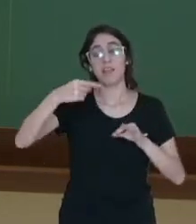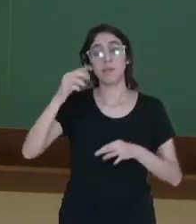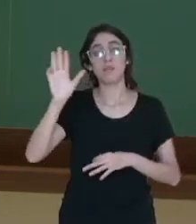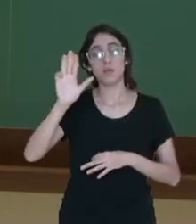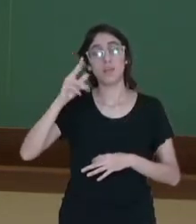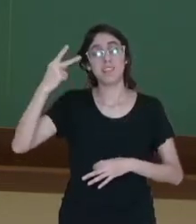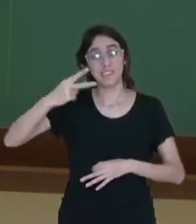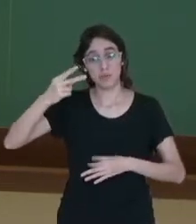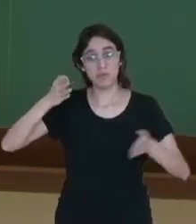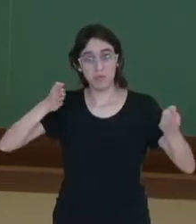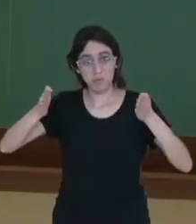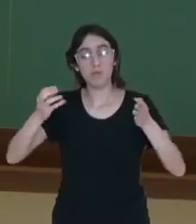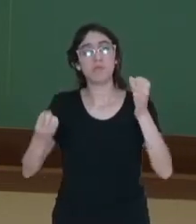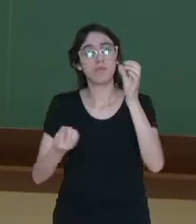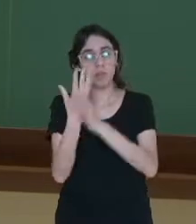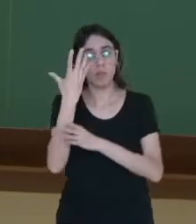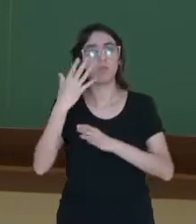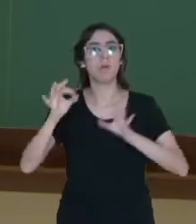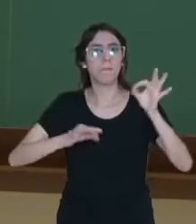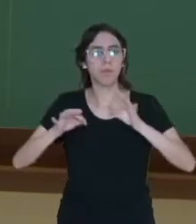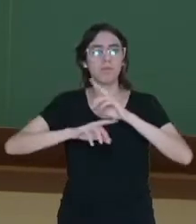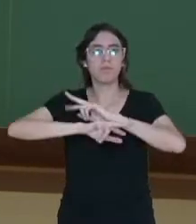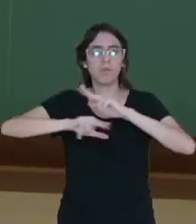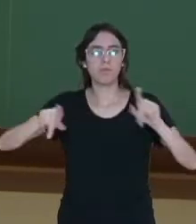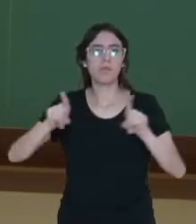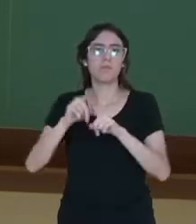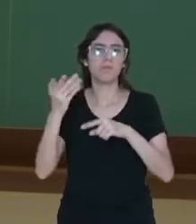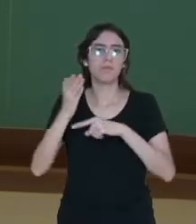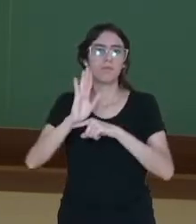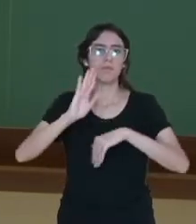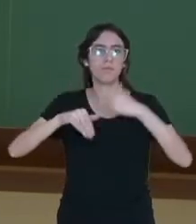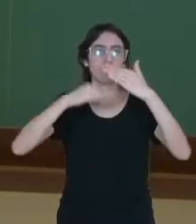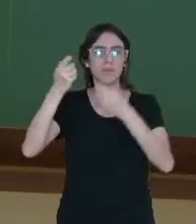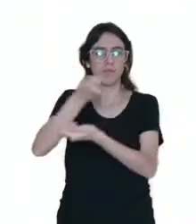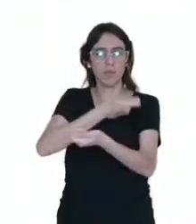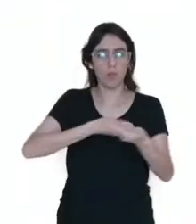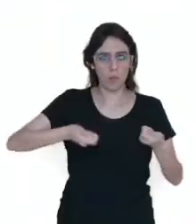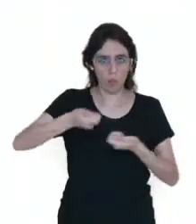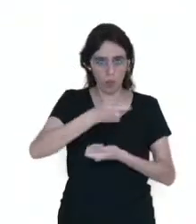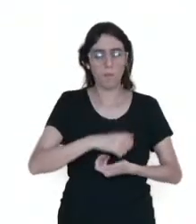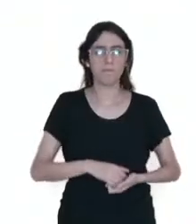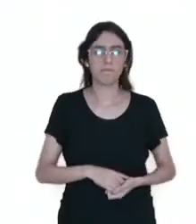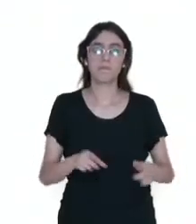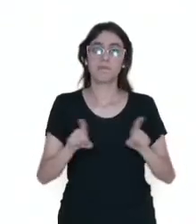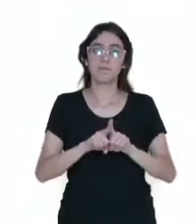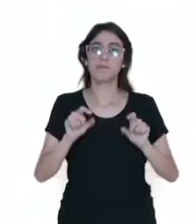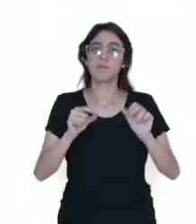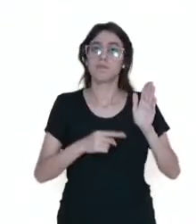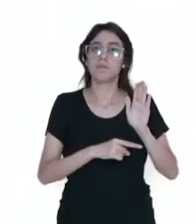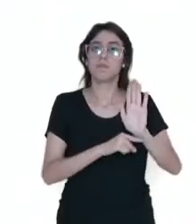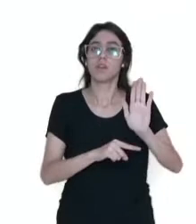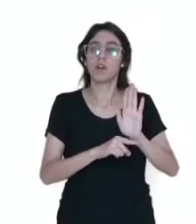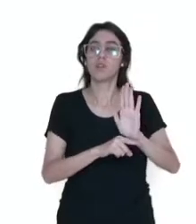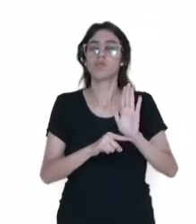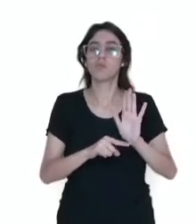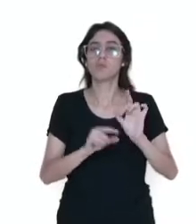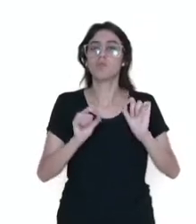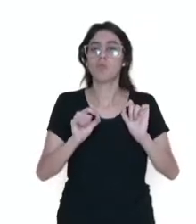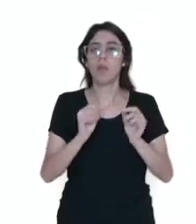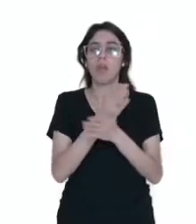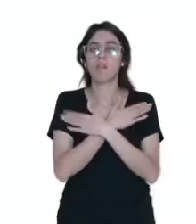e programas aí de incentivo ao crescimento econômico também foram realizados, contribuindo para a diminuição